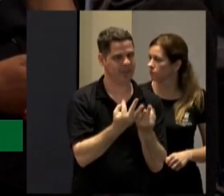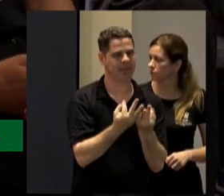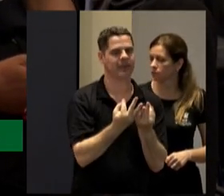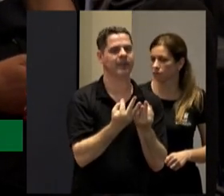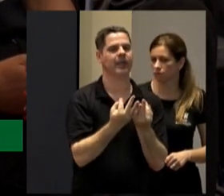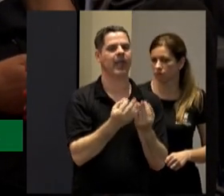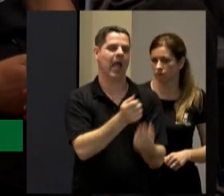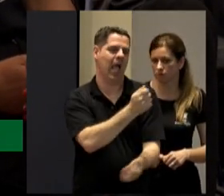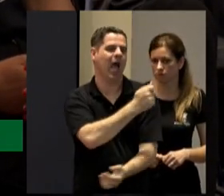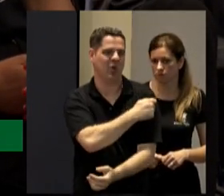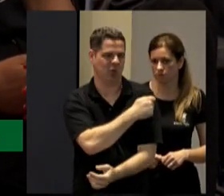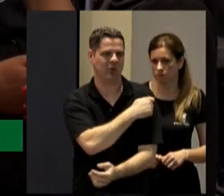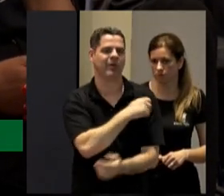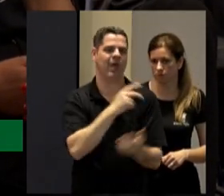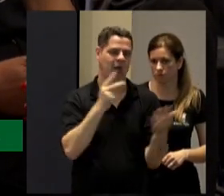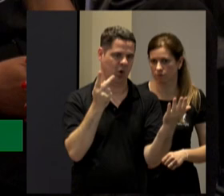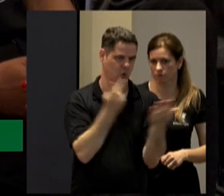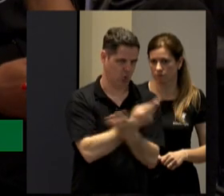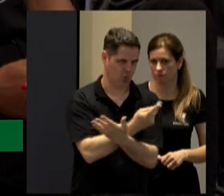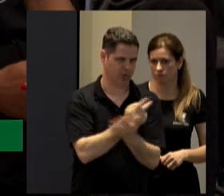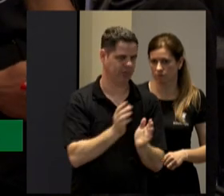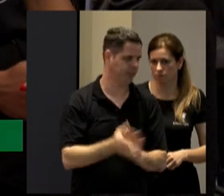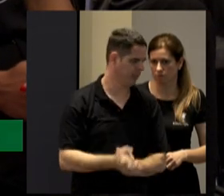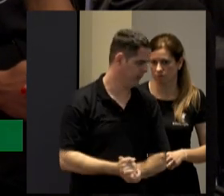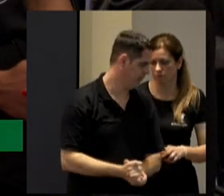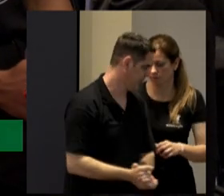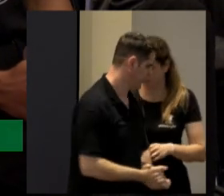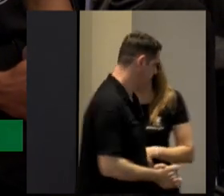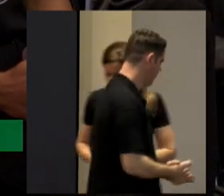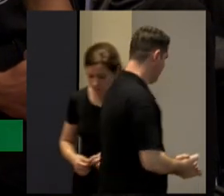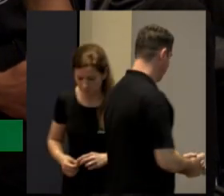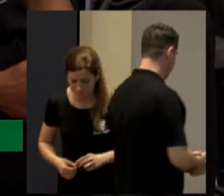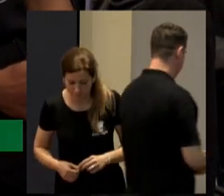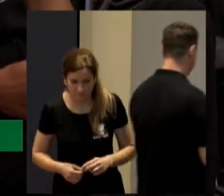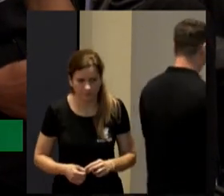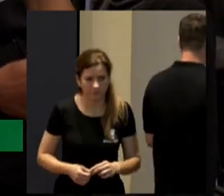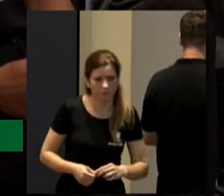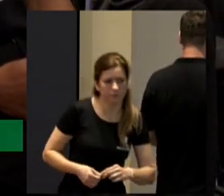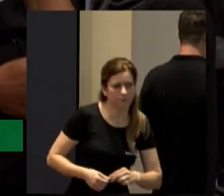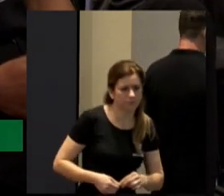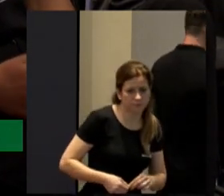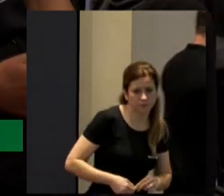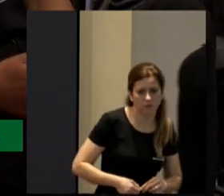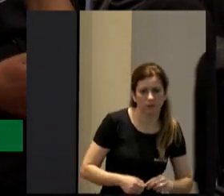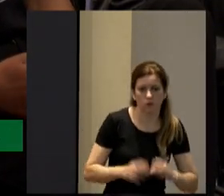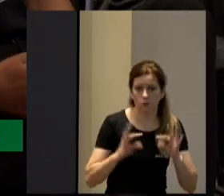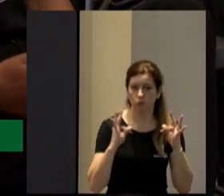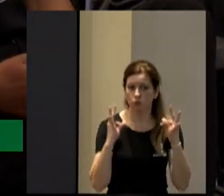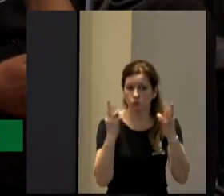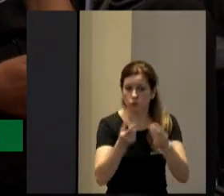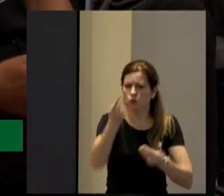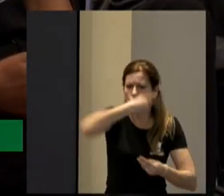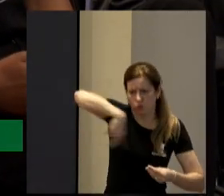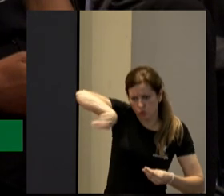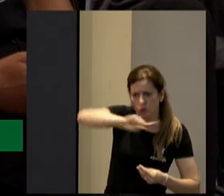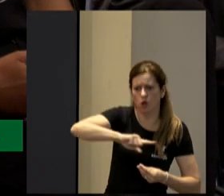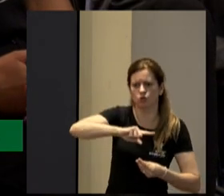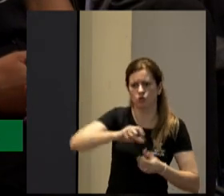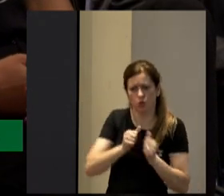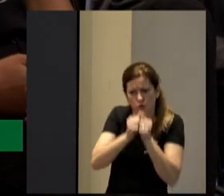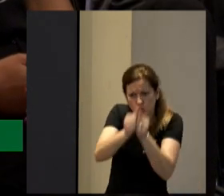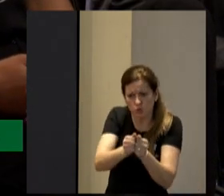nossos estudantes. E aí, todos nós somos parte dessa luta. Todos nós